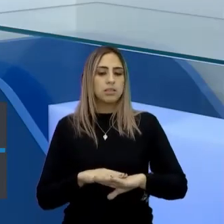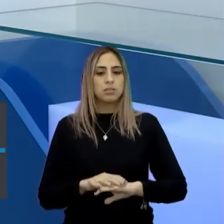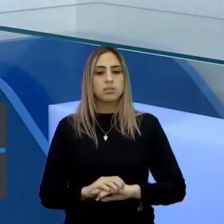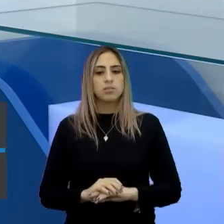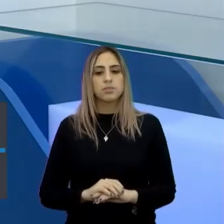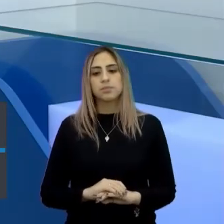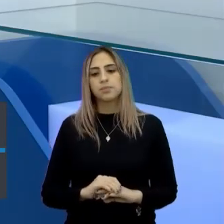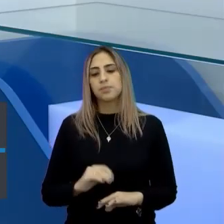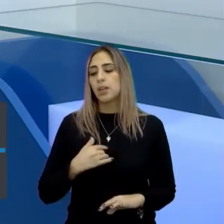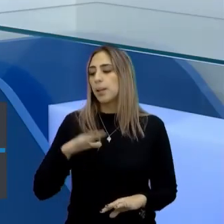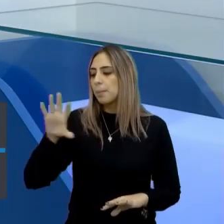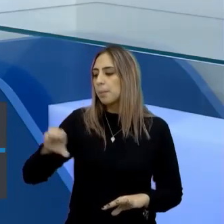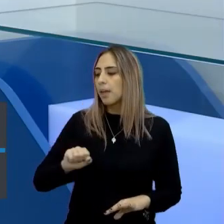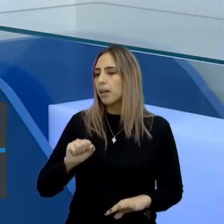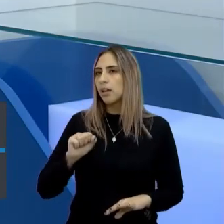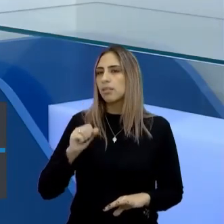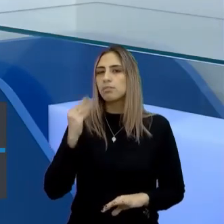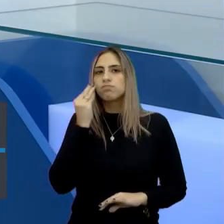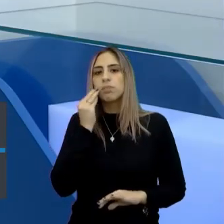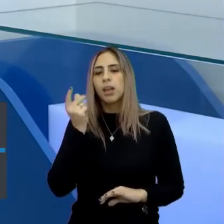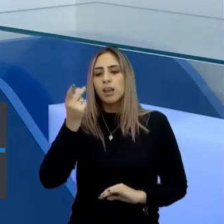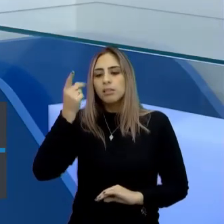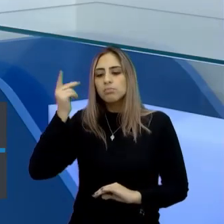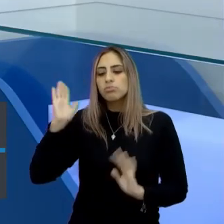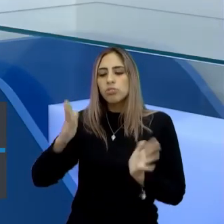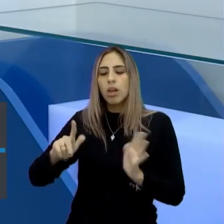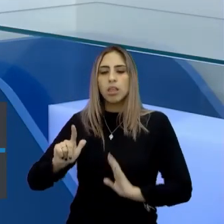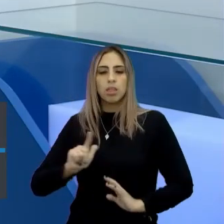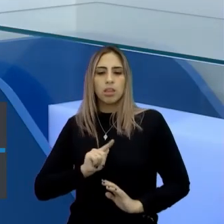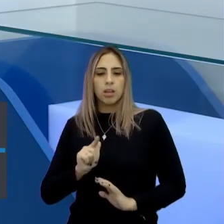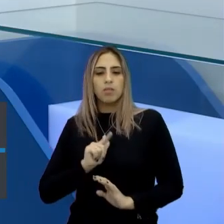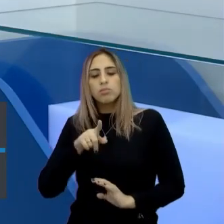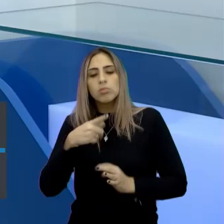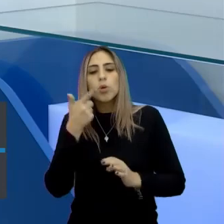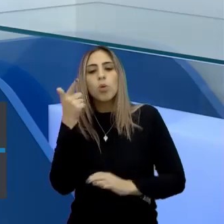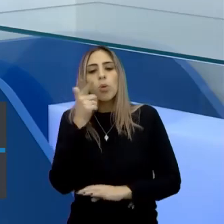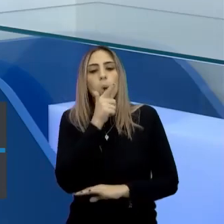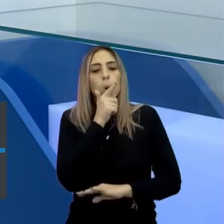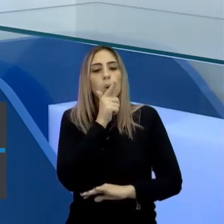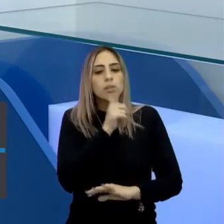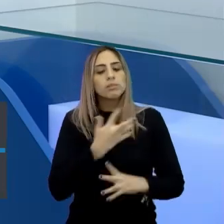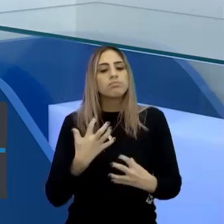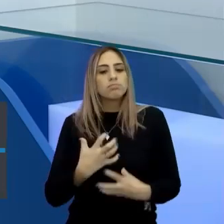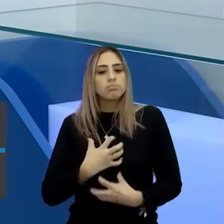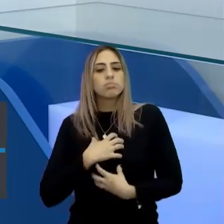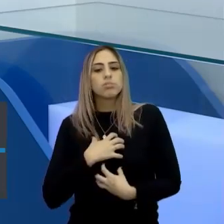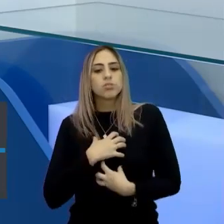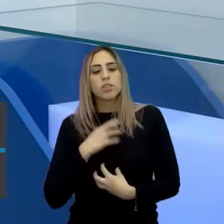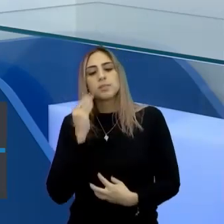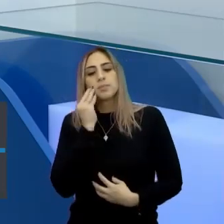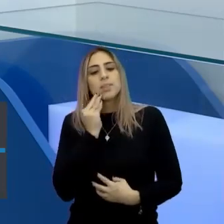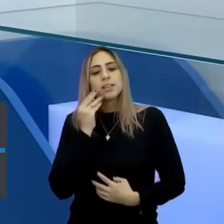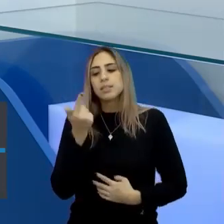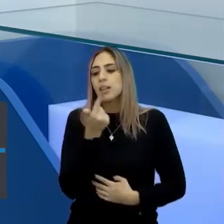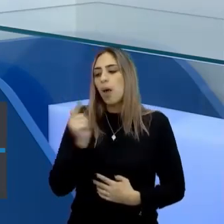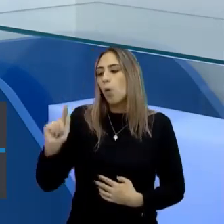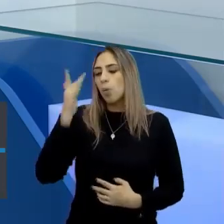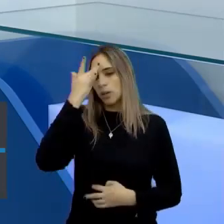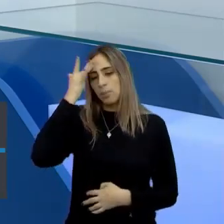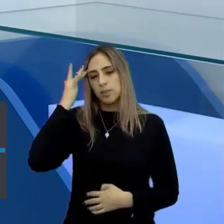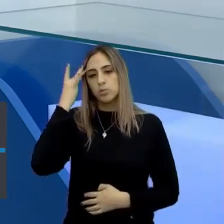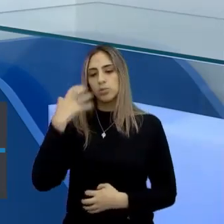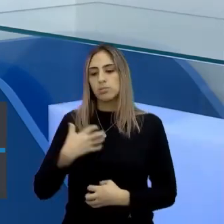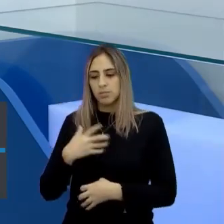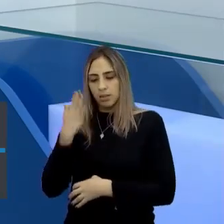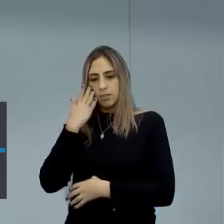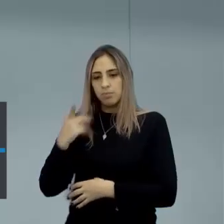as experiências que ele teve, quanto ele consegue também sentir a experiência do outro. Acho que quando ele observa